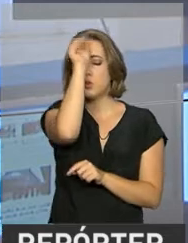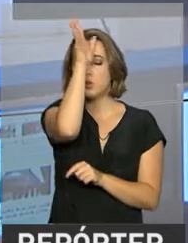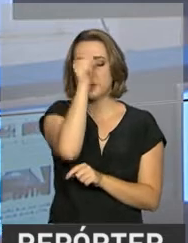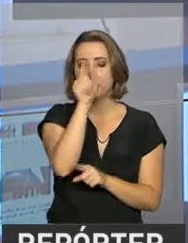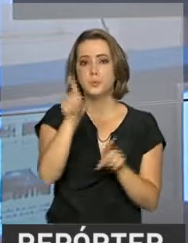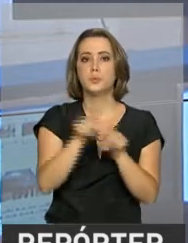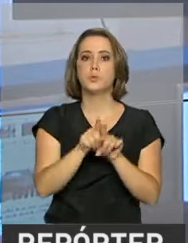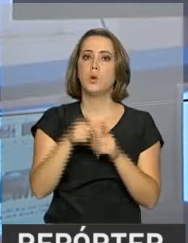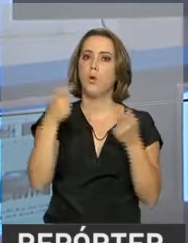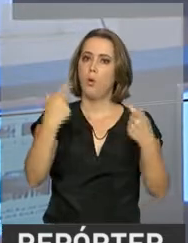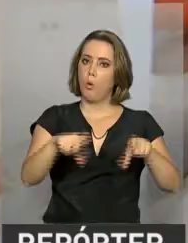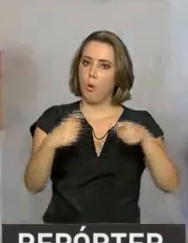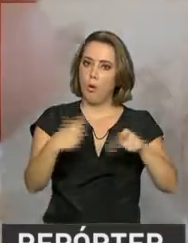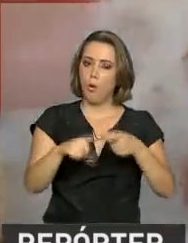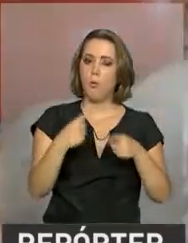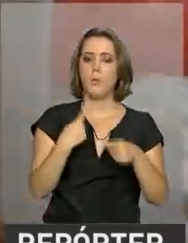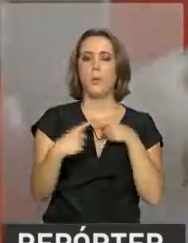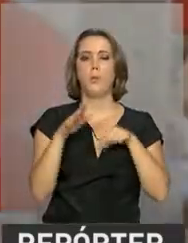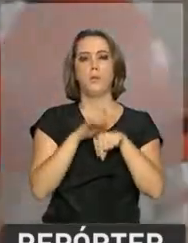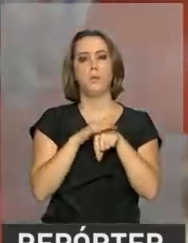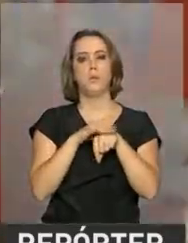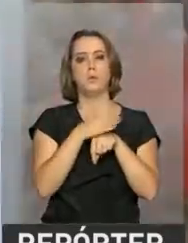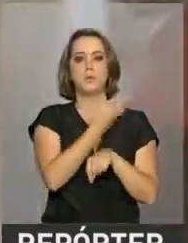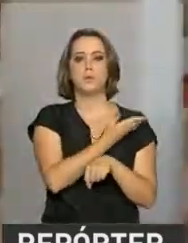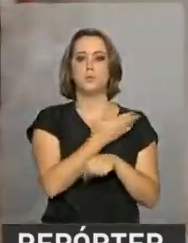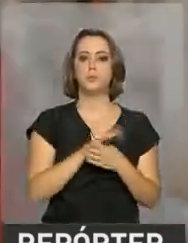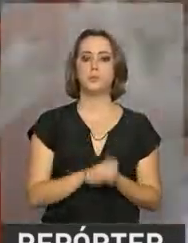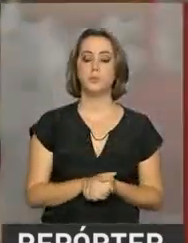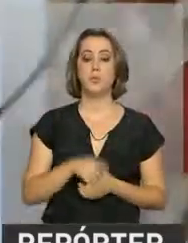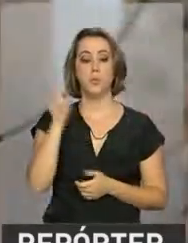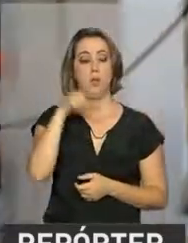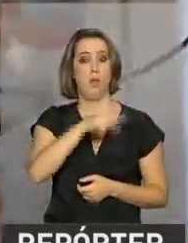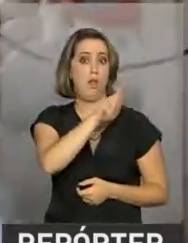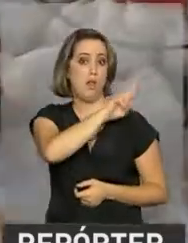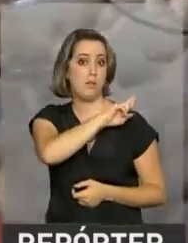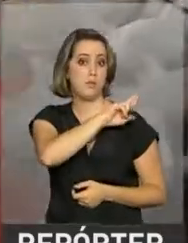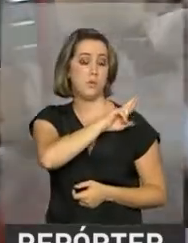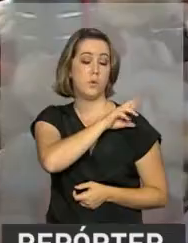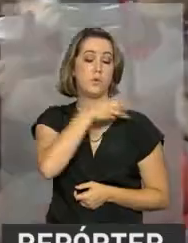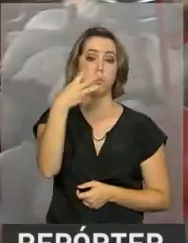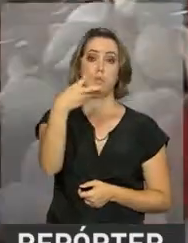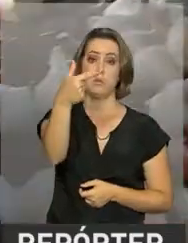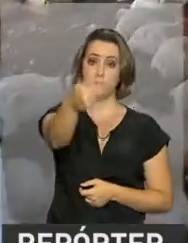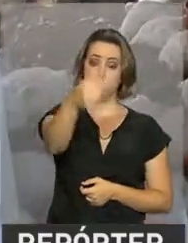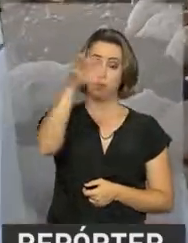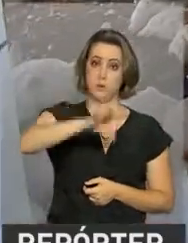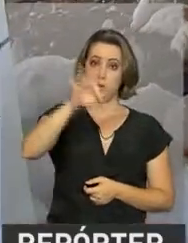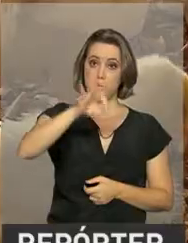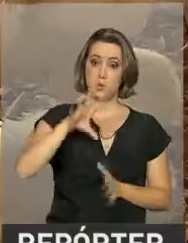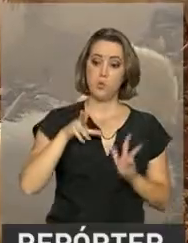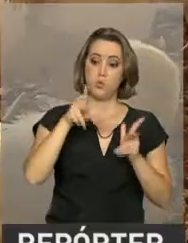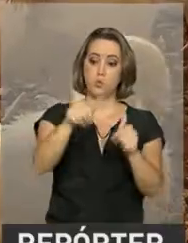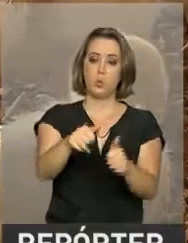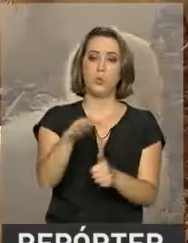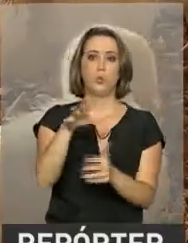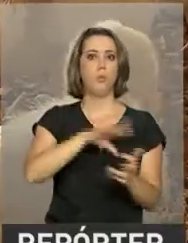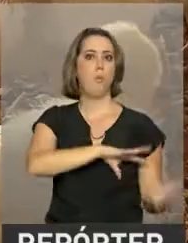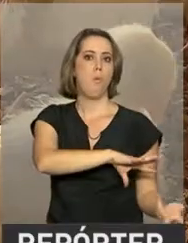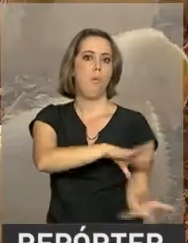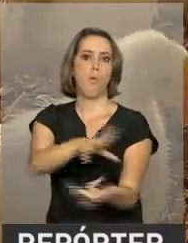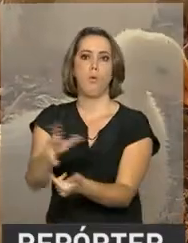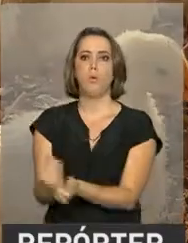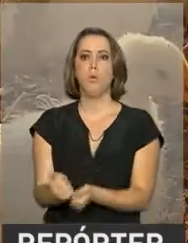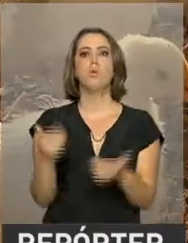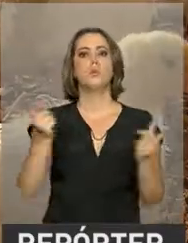da doença responsáveis por 37 por cento da carne de frango consumida do mundo os produtores brasileiros